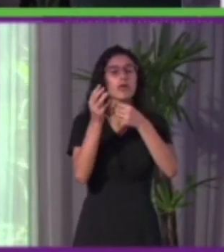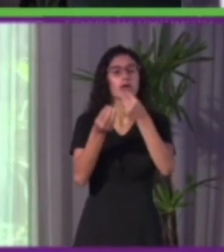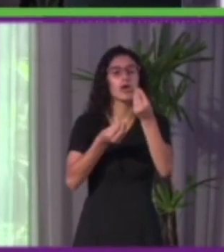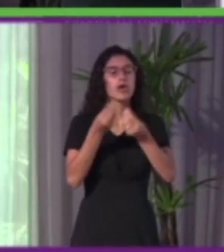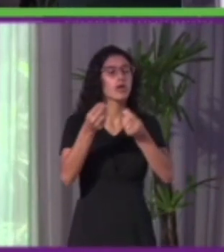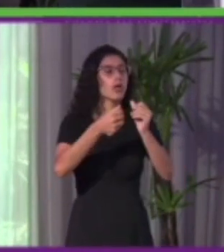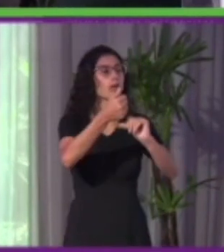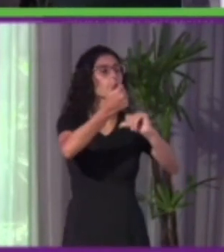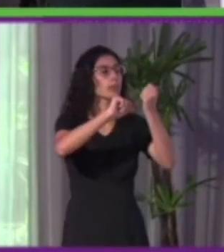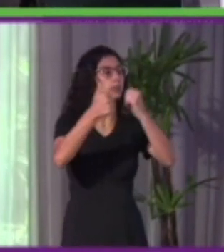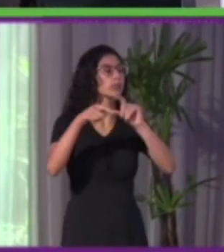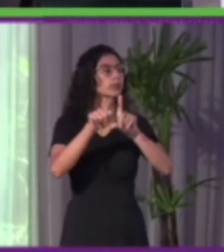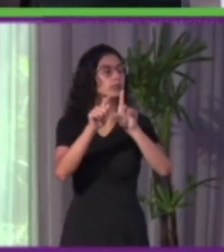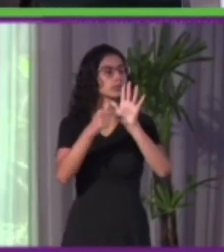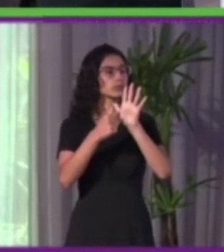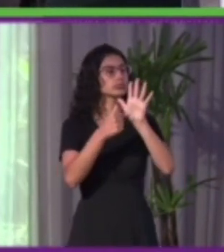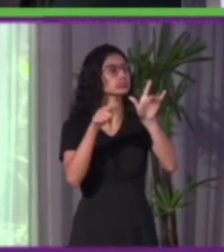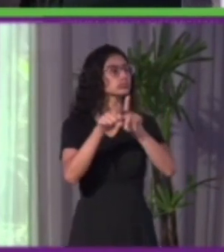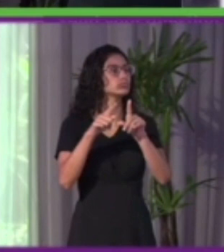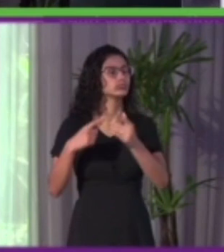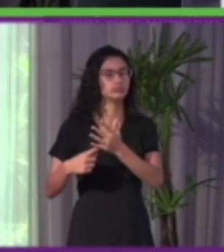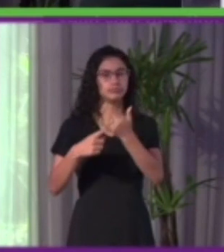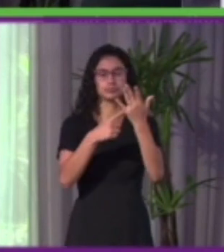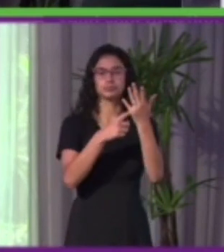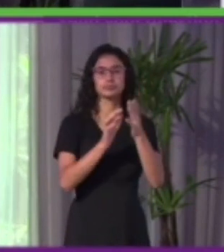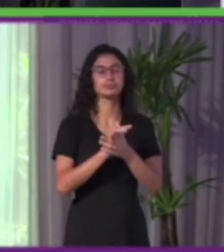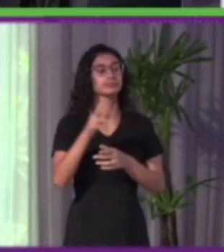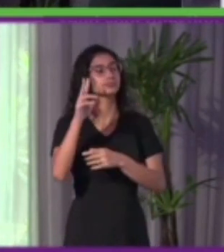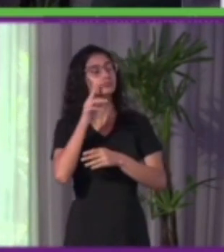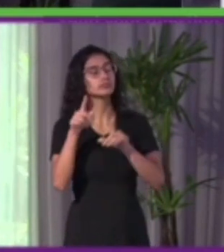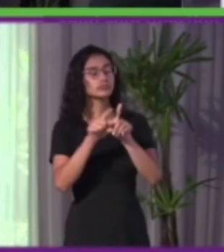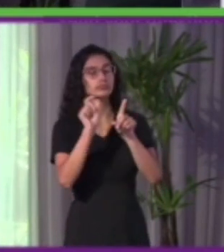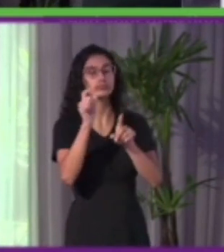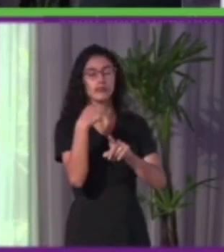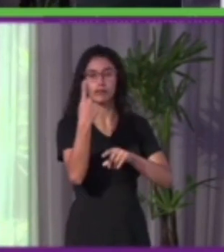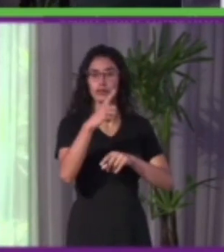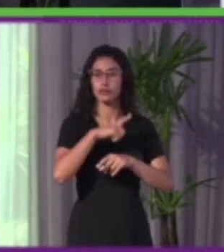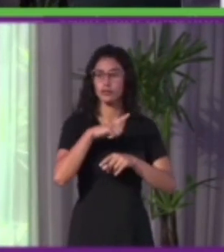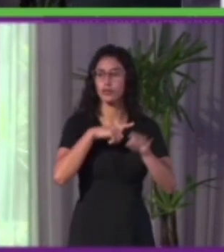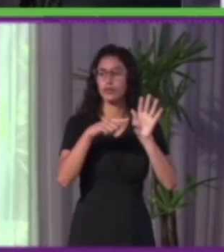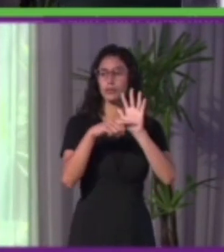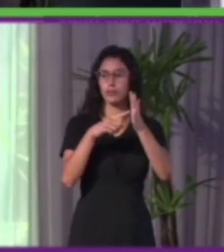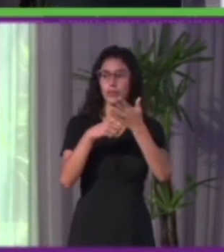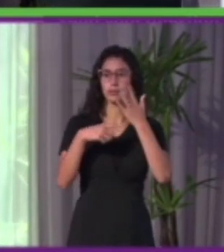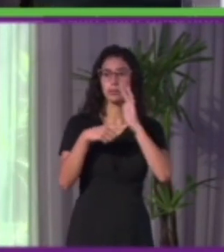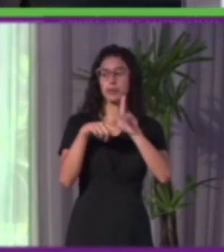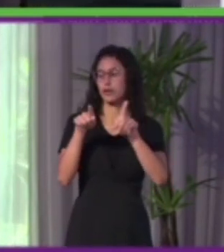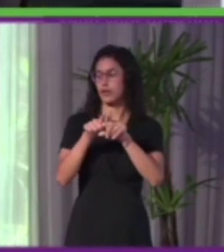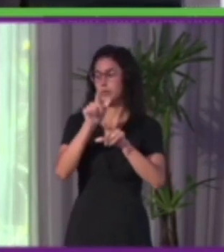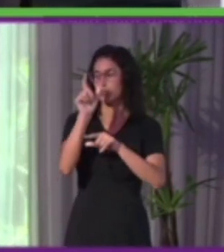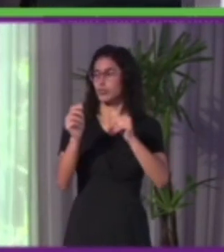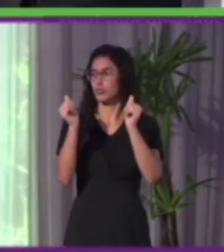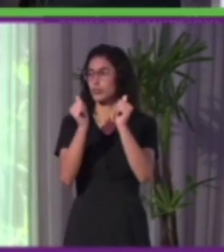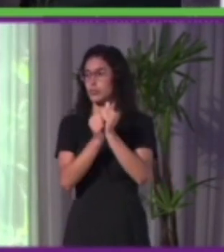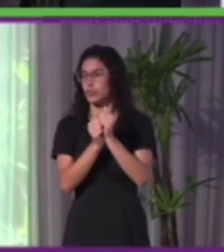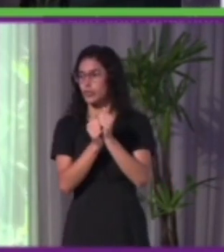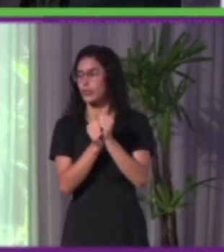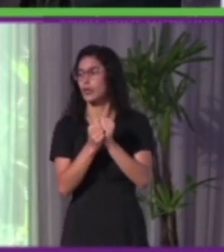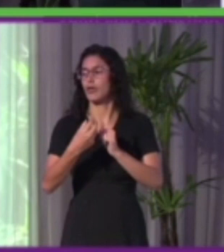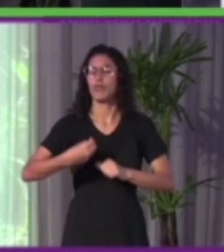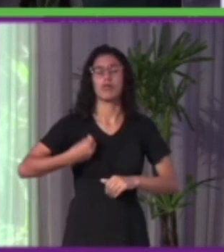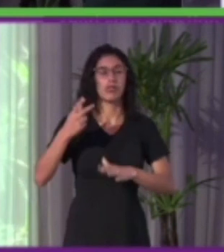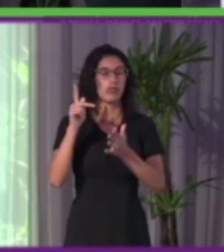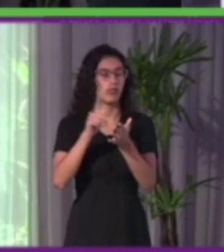foi analisado e apresentado pelo tecnologista. Lembrando, então, que a gente teve contribuições de pacientes com evidência de vida